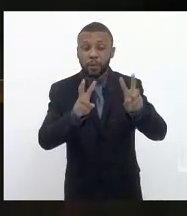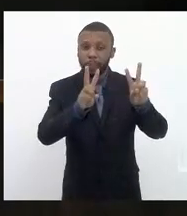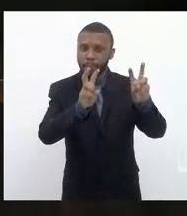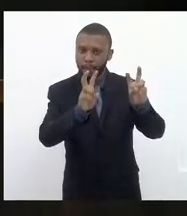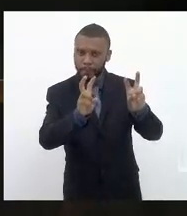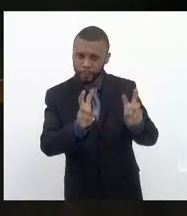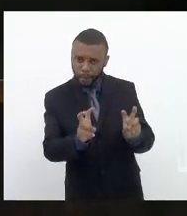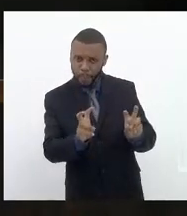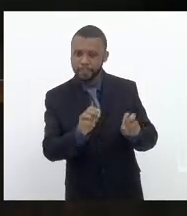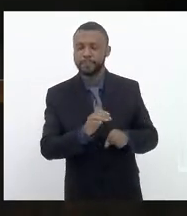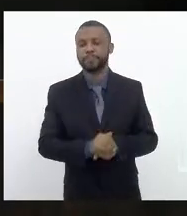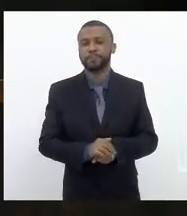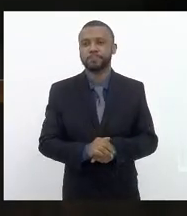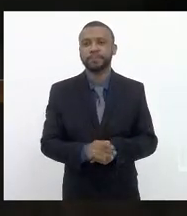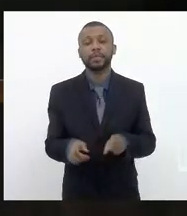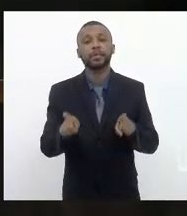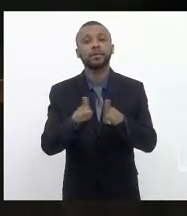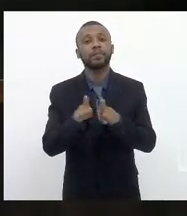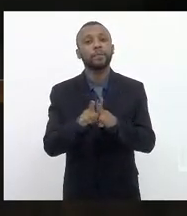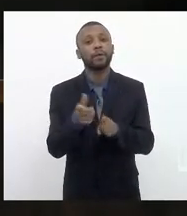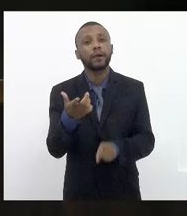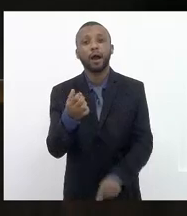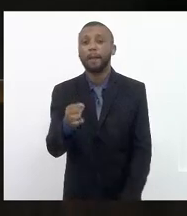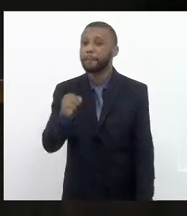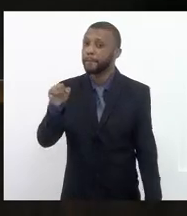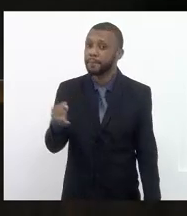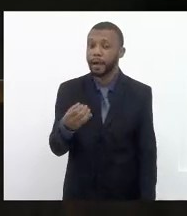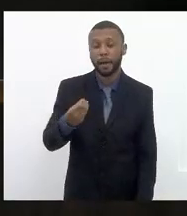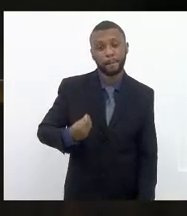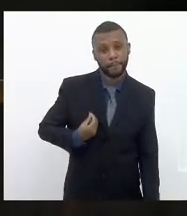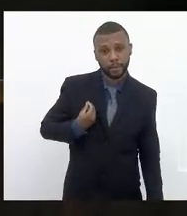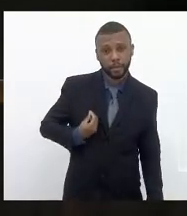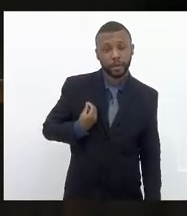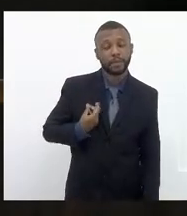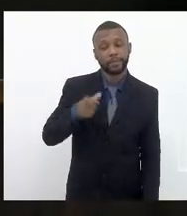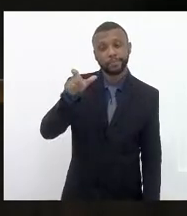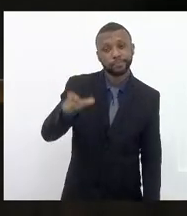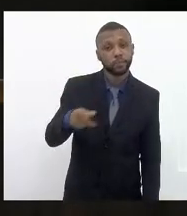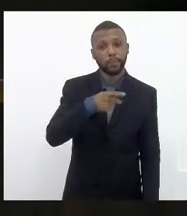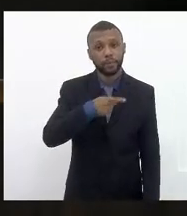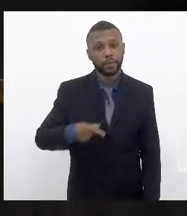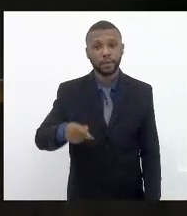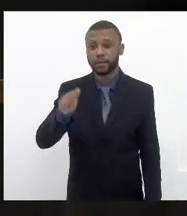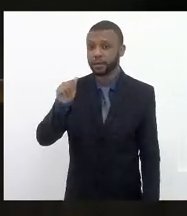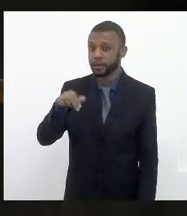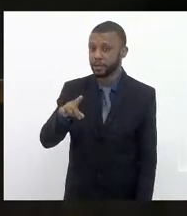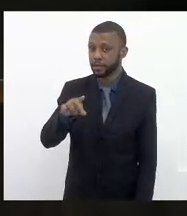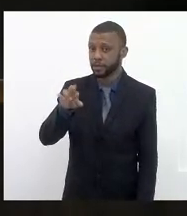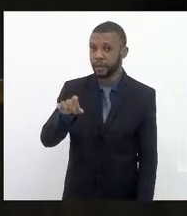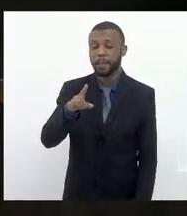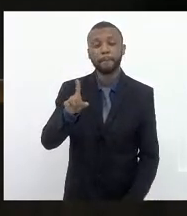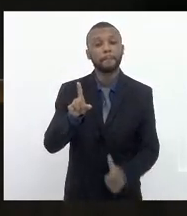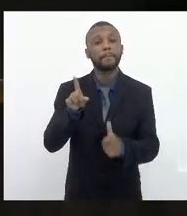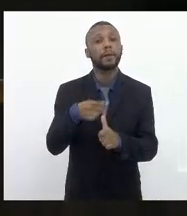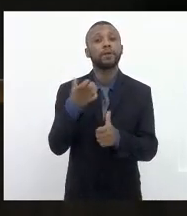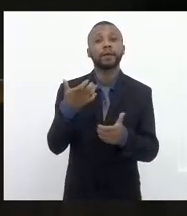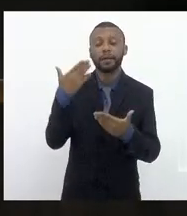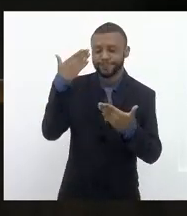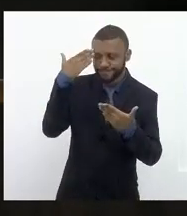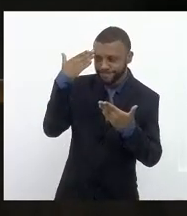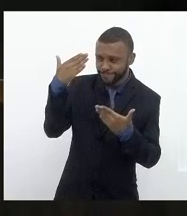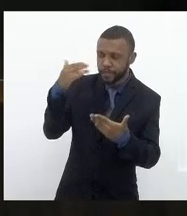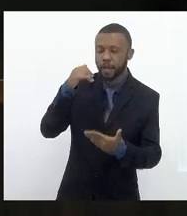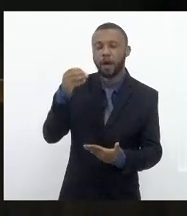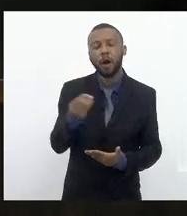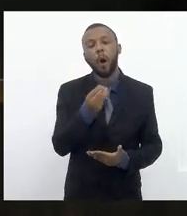apresentados e aproveitar a presença do presidente André Ceciliano primeiro lugar agradecer a oportunidade Presidente e